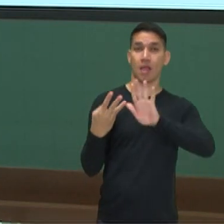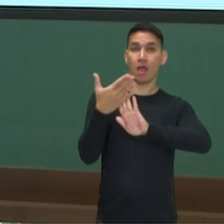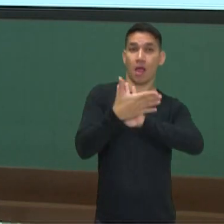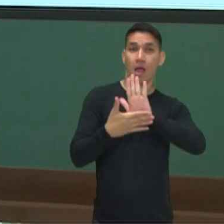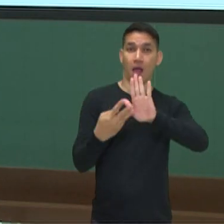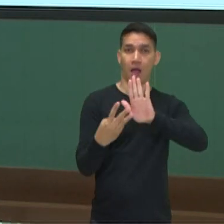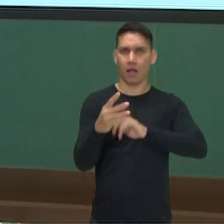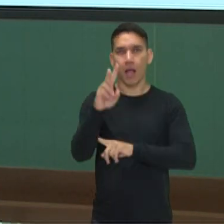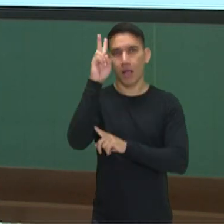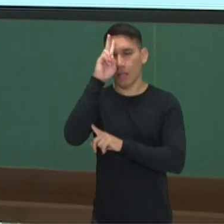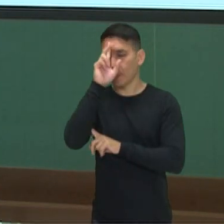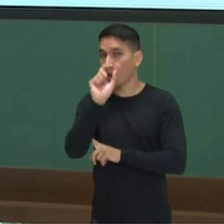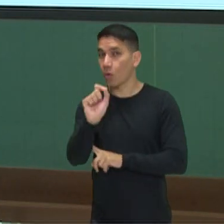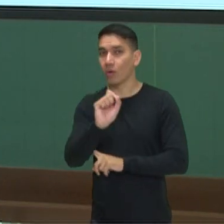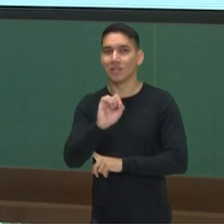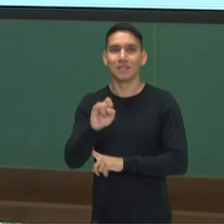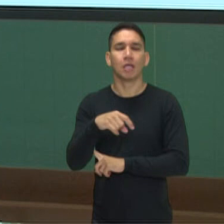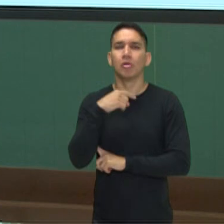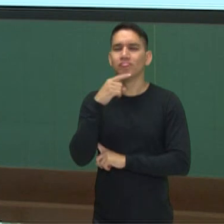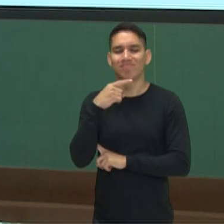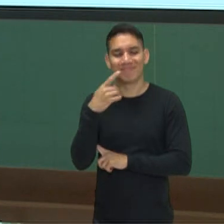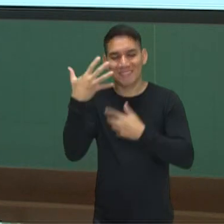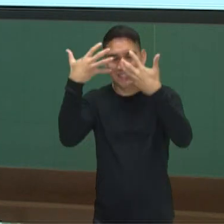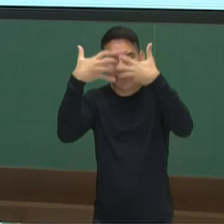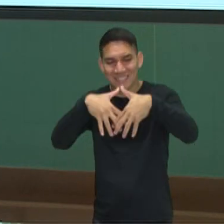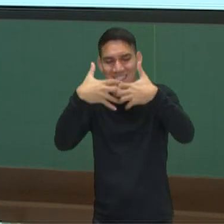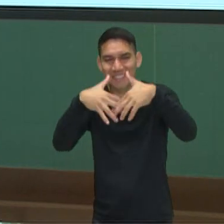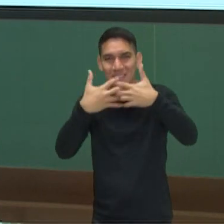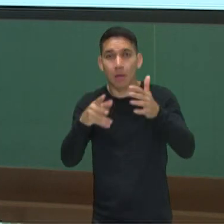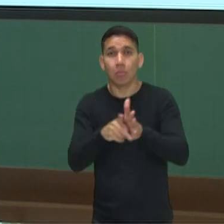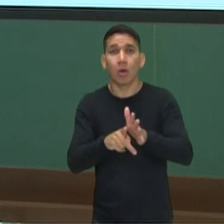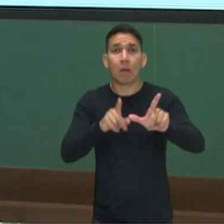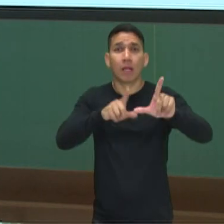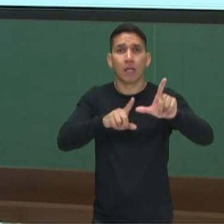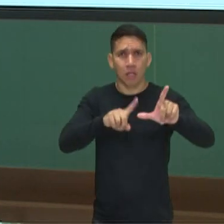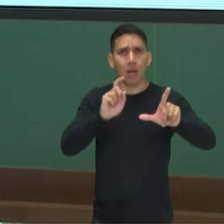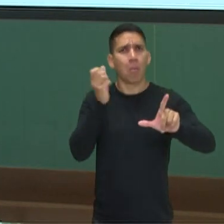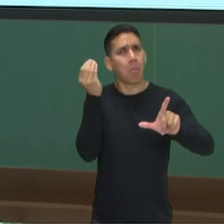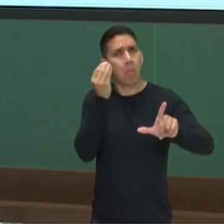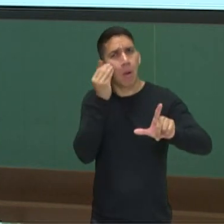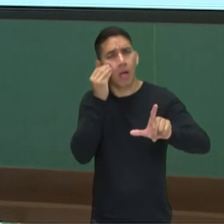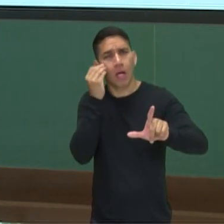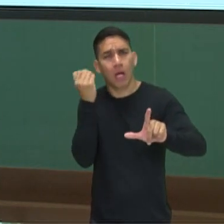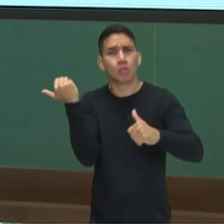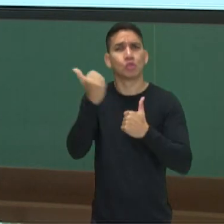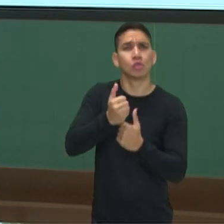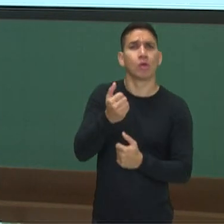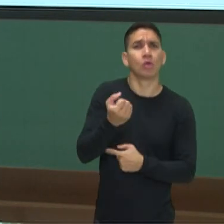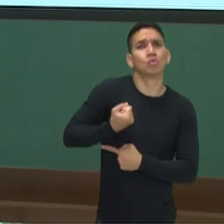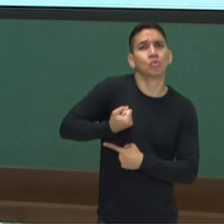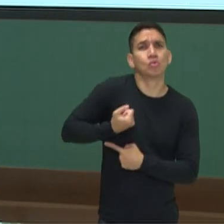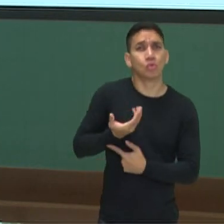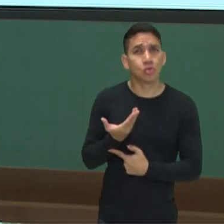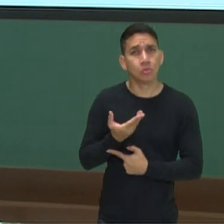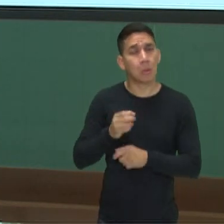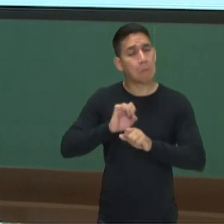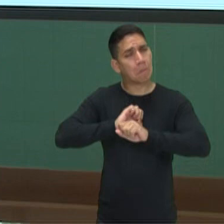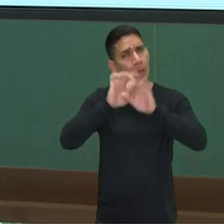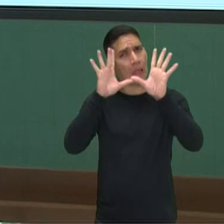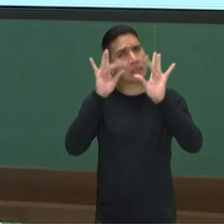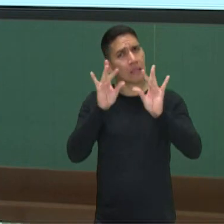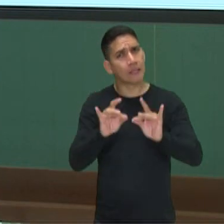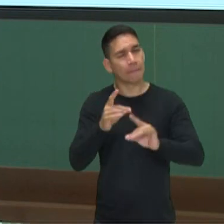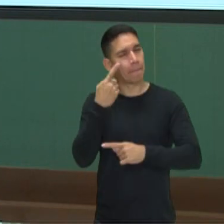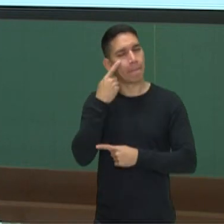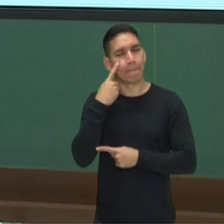desenvolver o raciocínio com as letras, coloque número que vai ficar mais claro para você, tá? Vamos fazer a letra